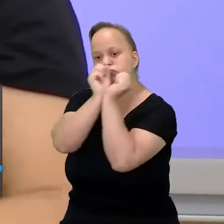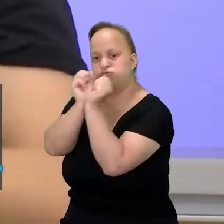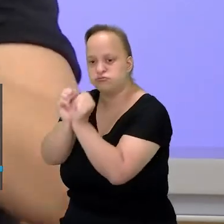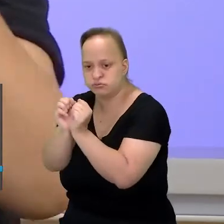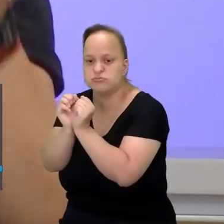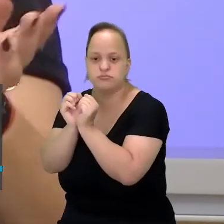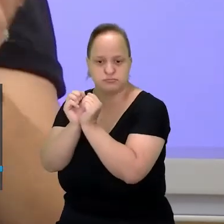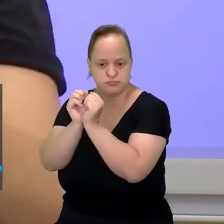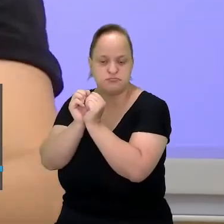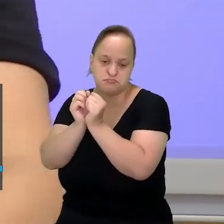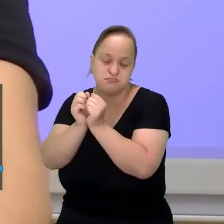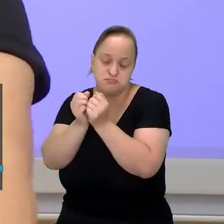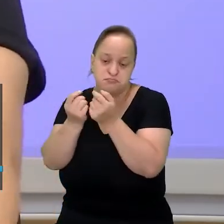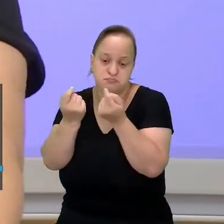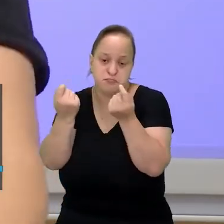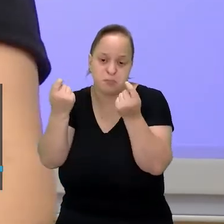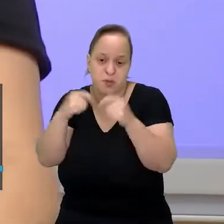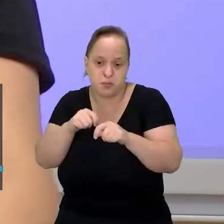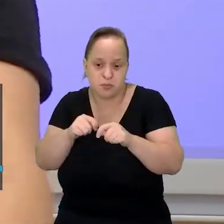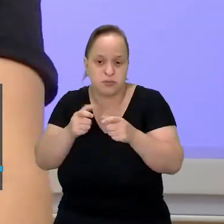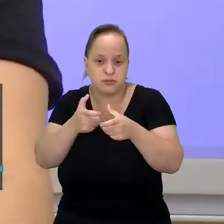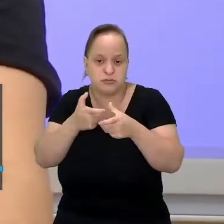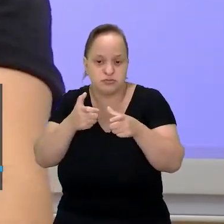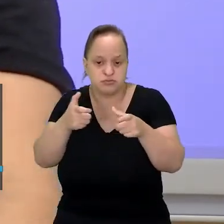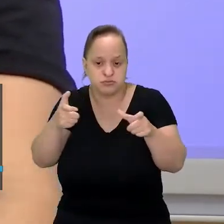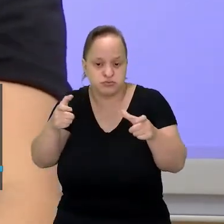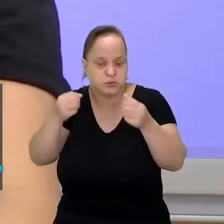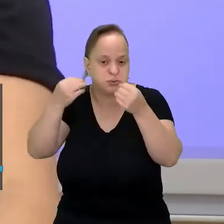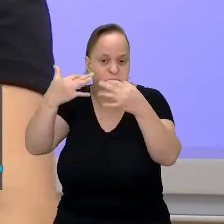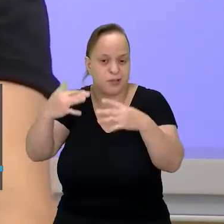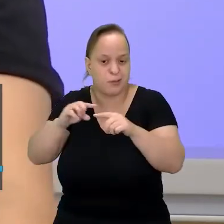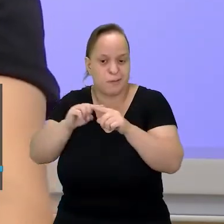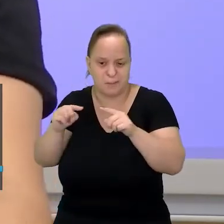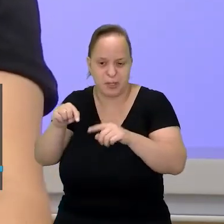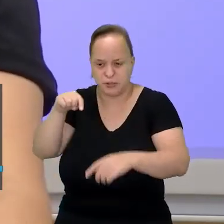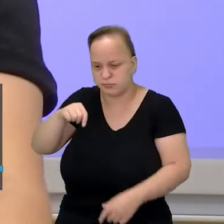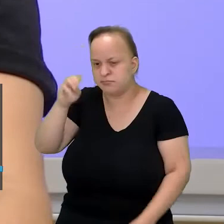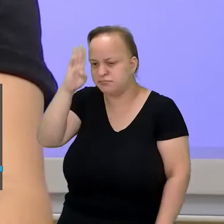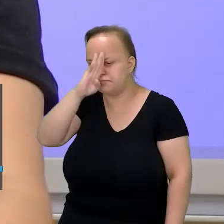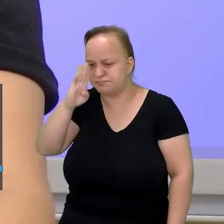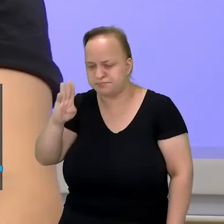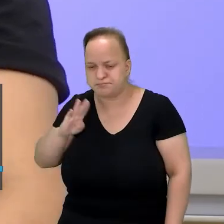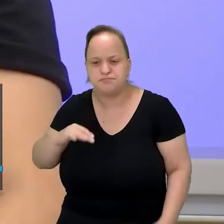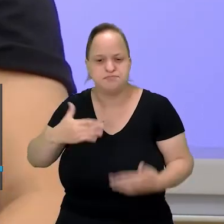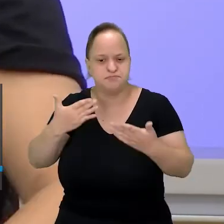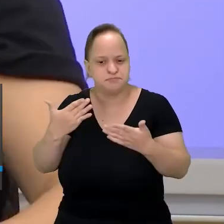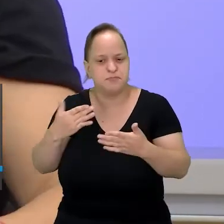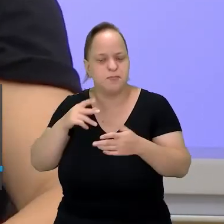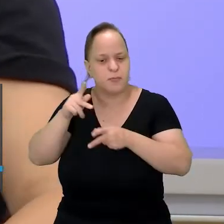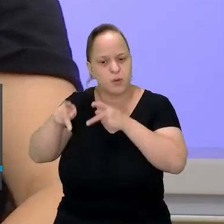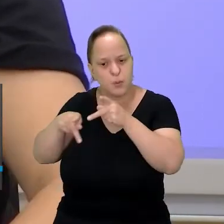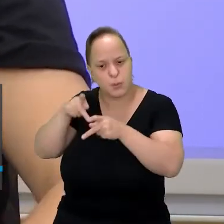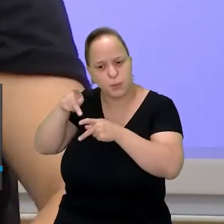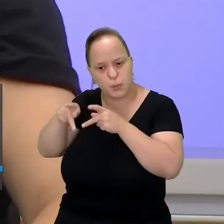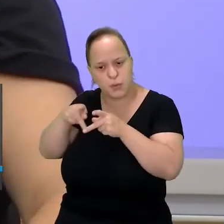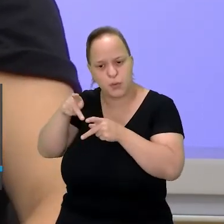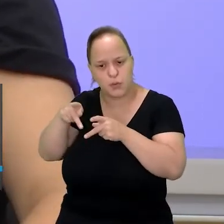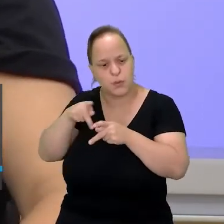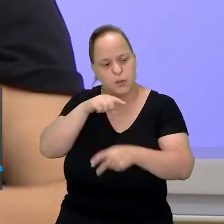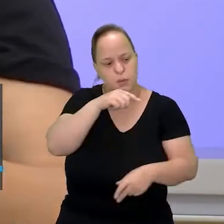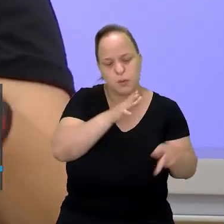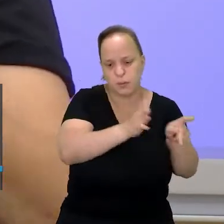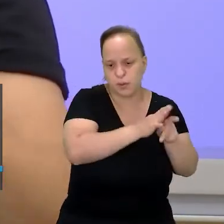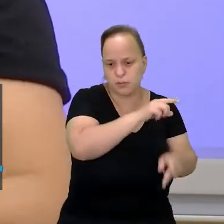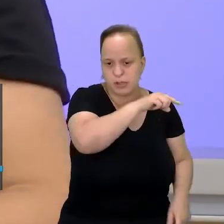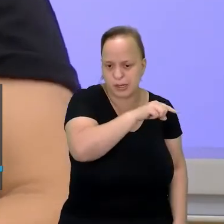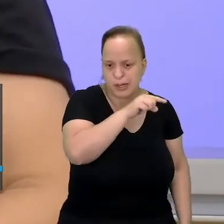gente até expandir um pouco sobre esse processo de escravização, mas como a gente está falando do Brasil, vamos ficar com os povos africanos.